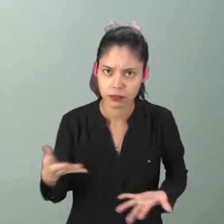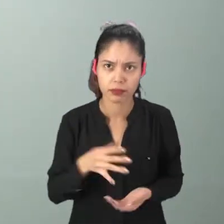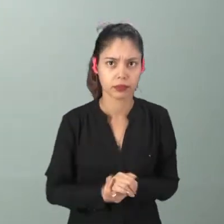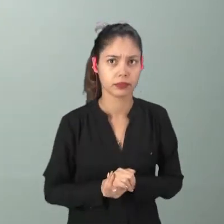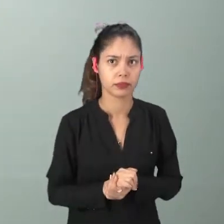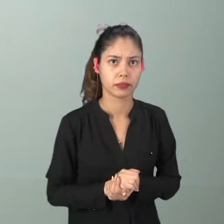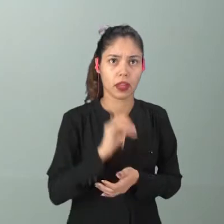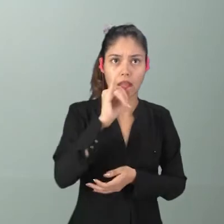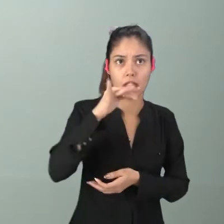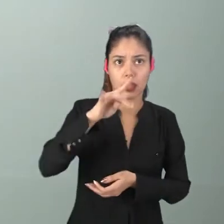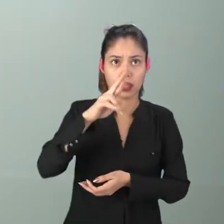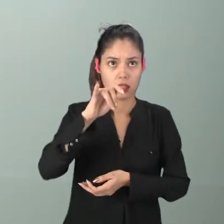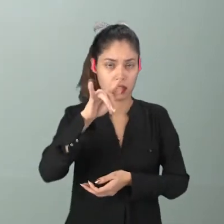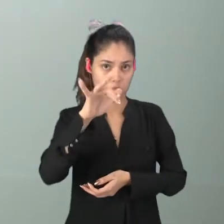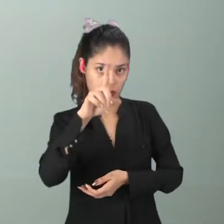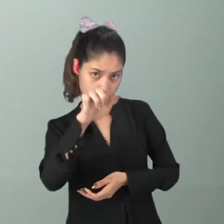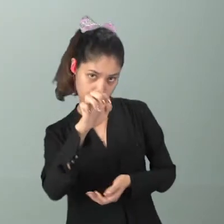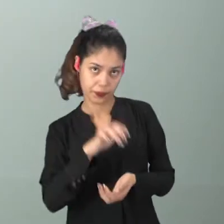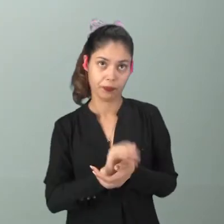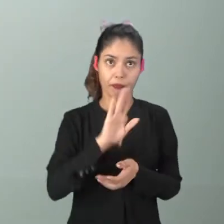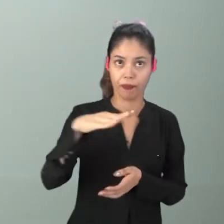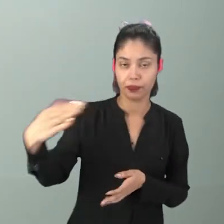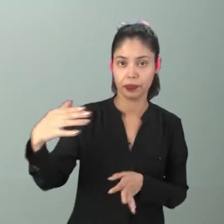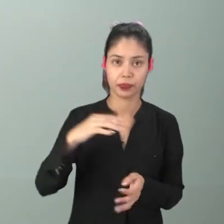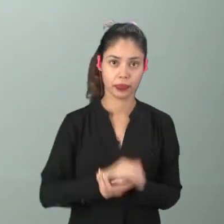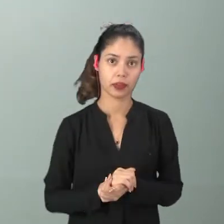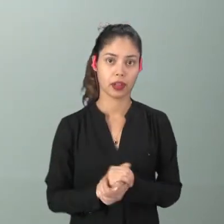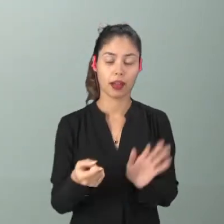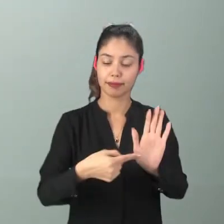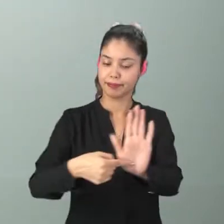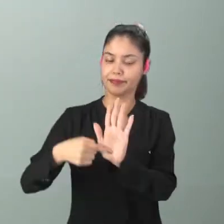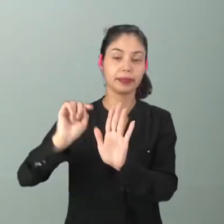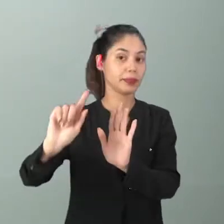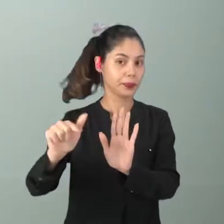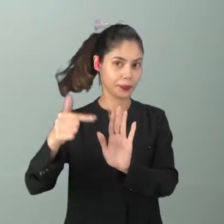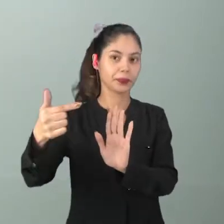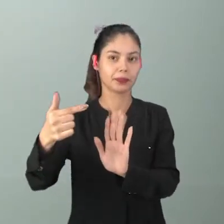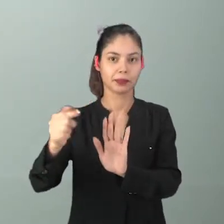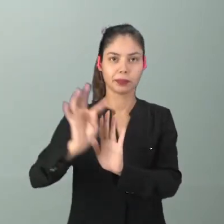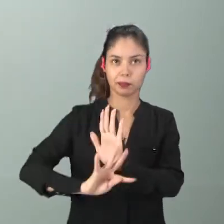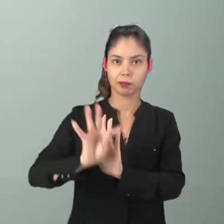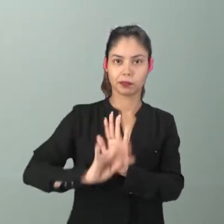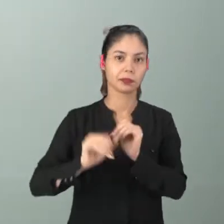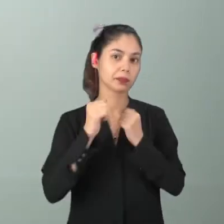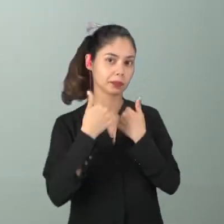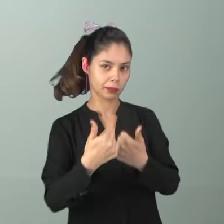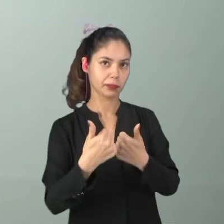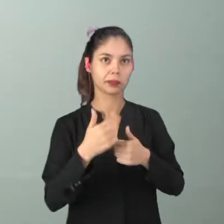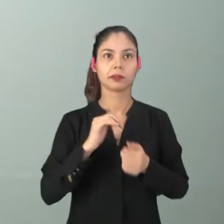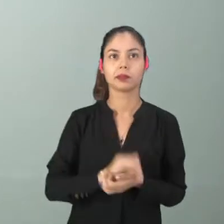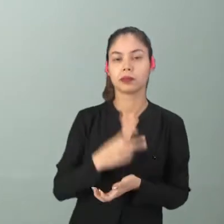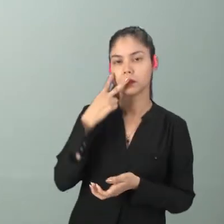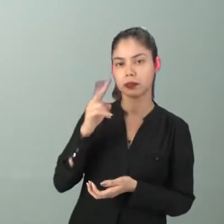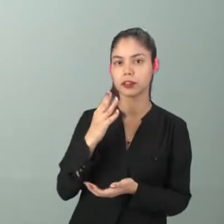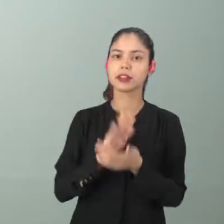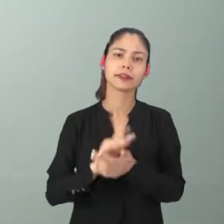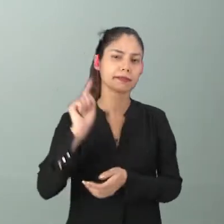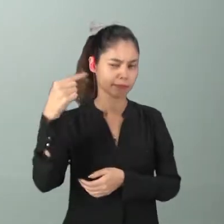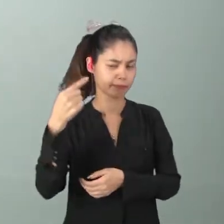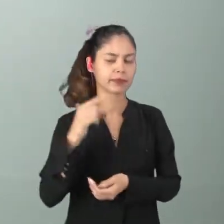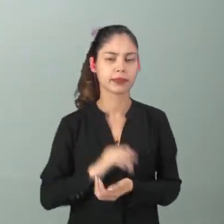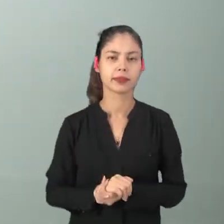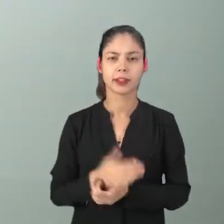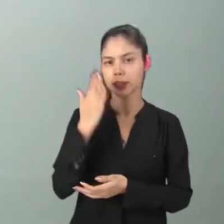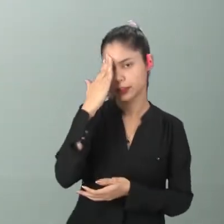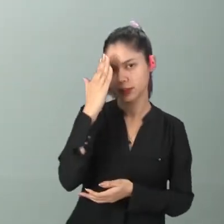isso é intertextualidade, quando um texto se refere a outro texto, tá? A gente vai ver isso daqui a pouco, vocês